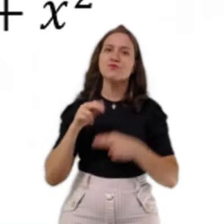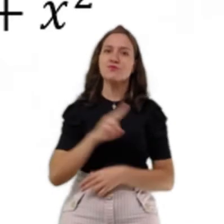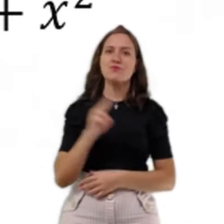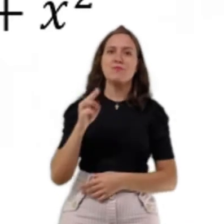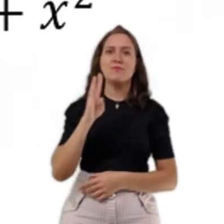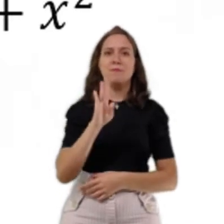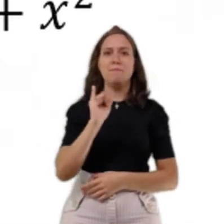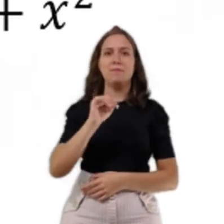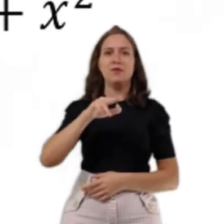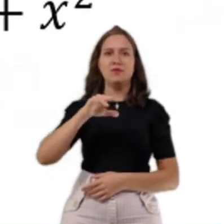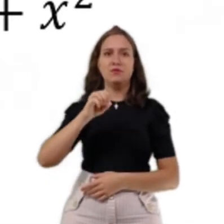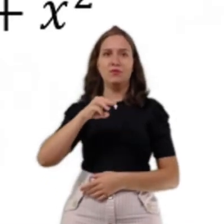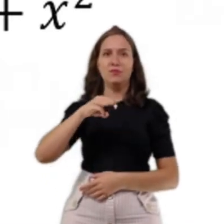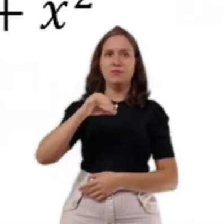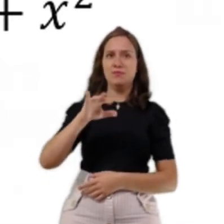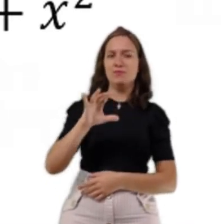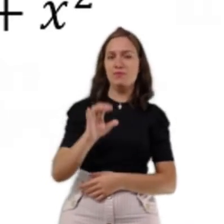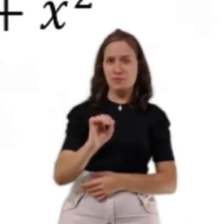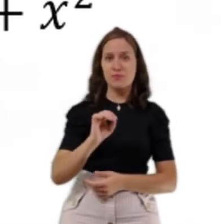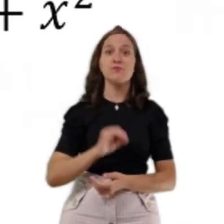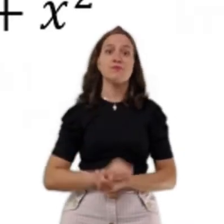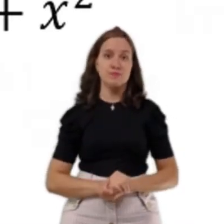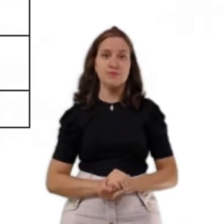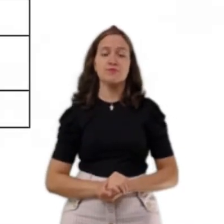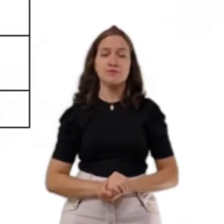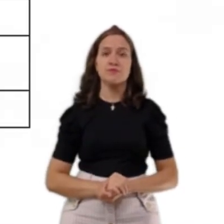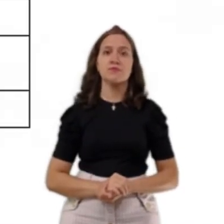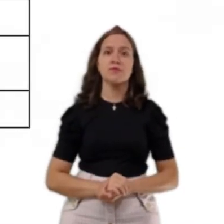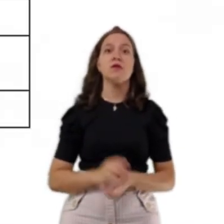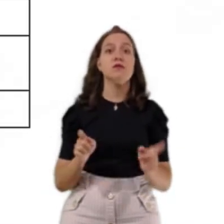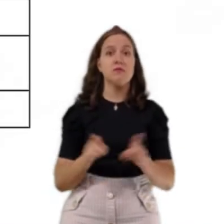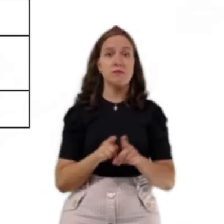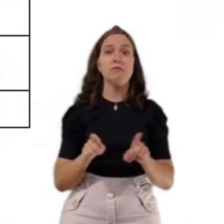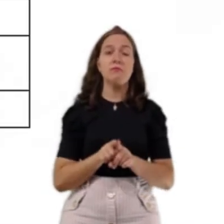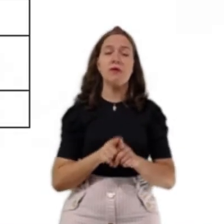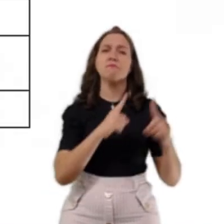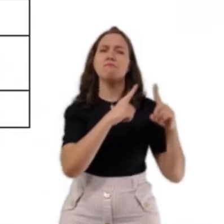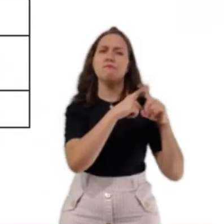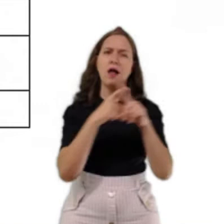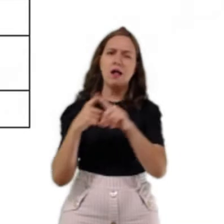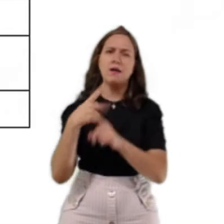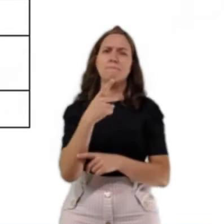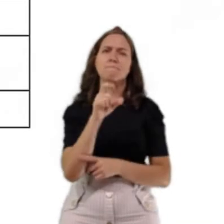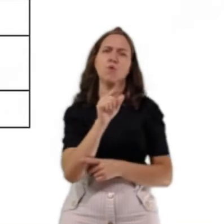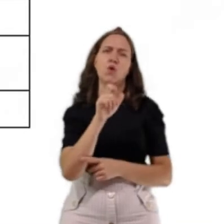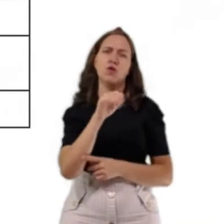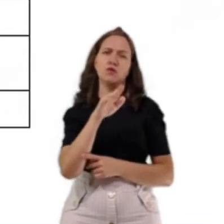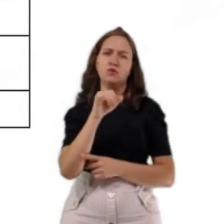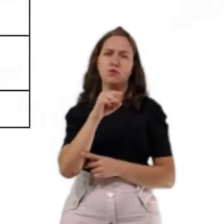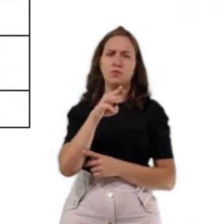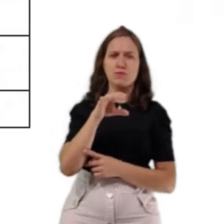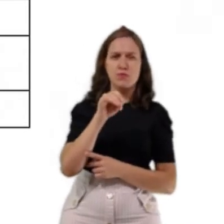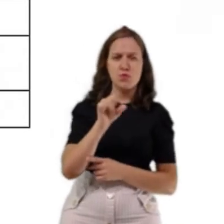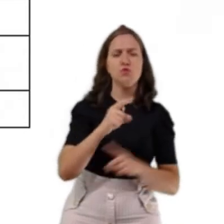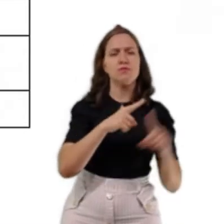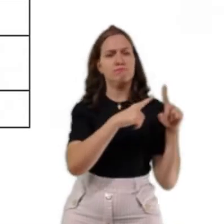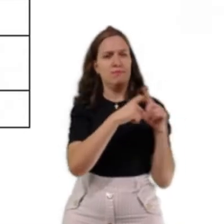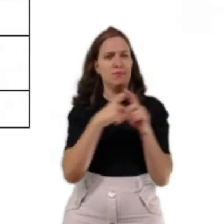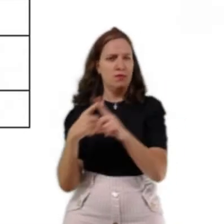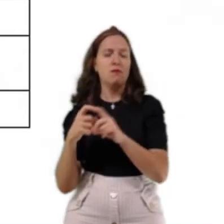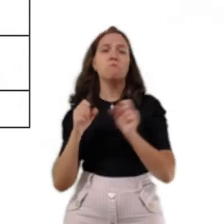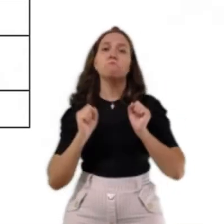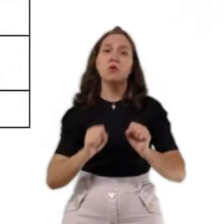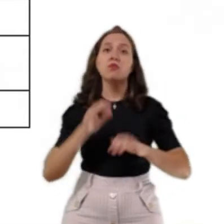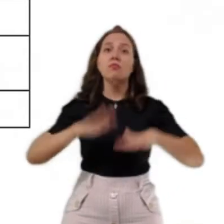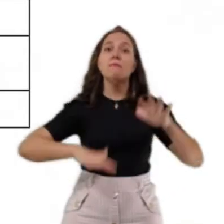chama binômio e assim os polinômios eles podem ser classificados quanto